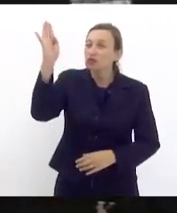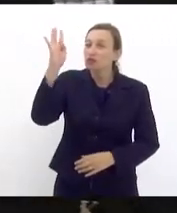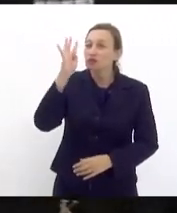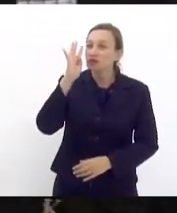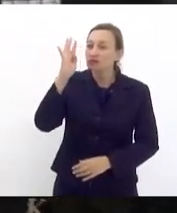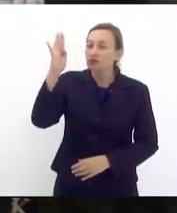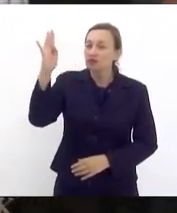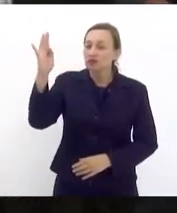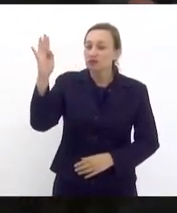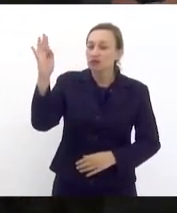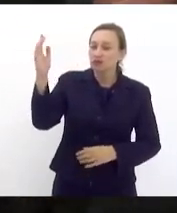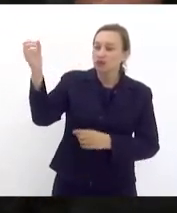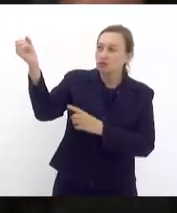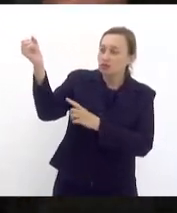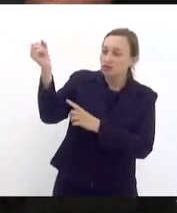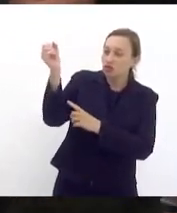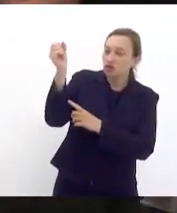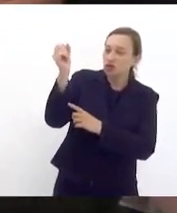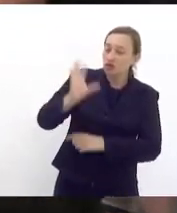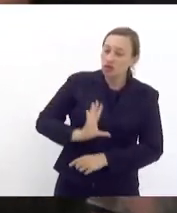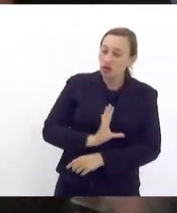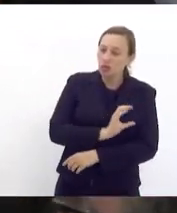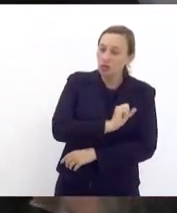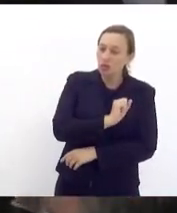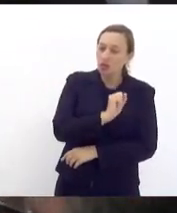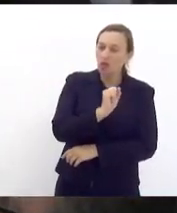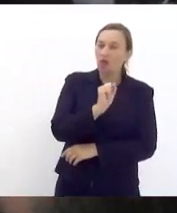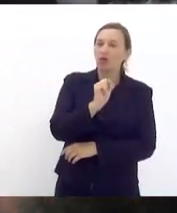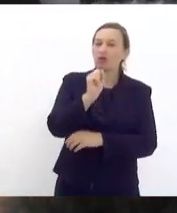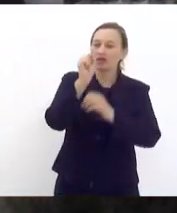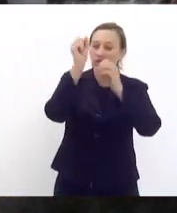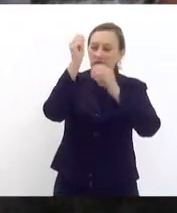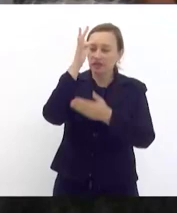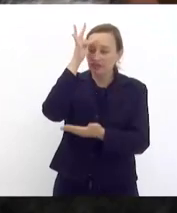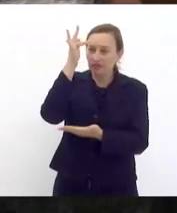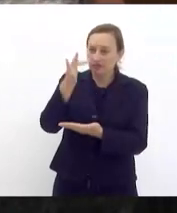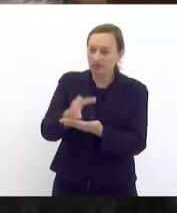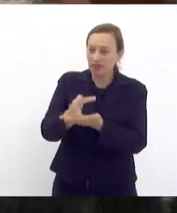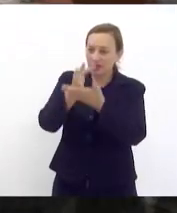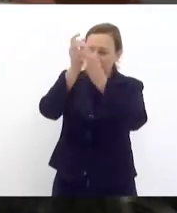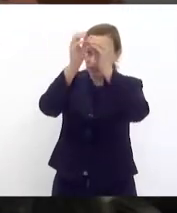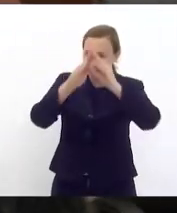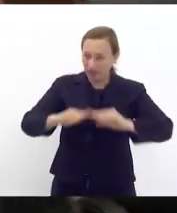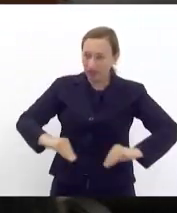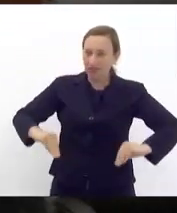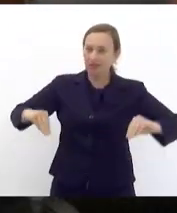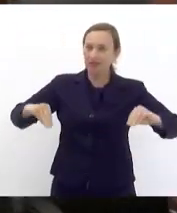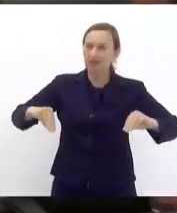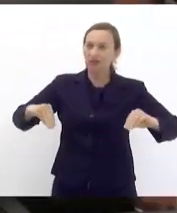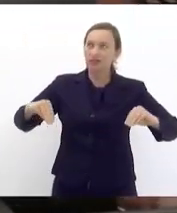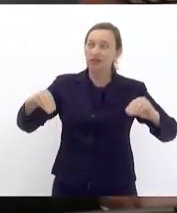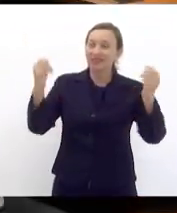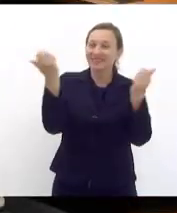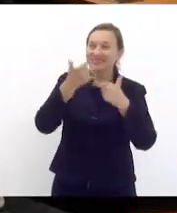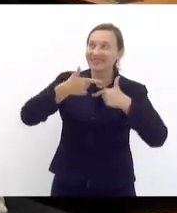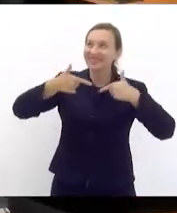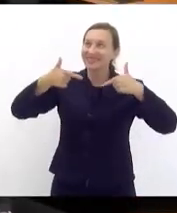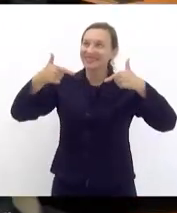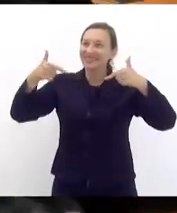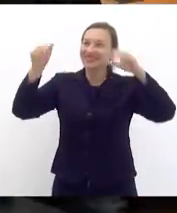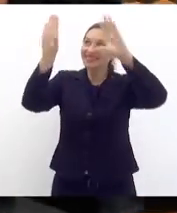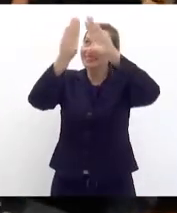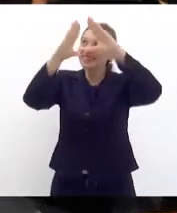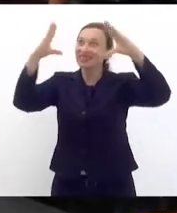raio vívido, de amor e de esperança, terra desce. Sem teu formoso céu, risonho